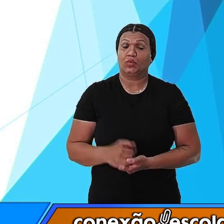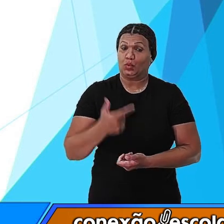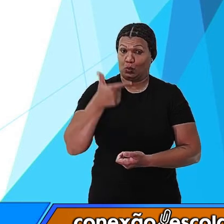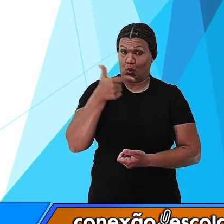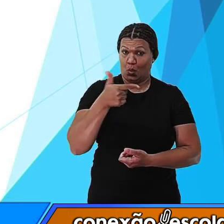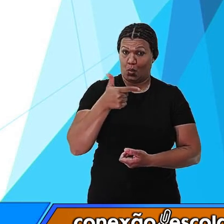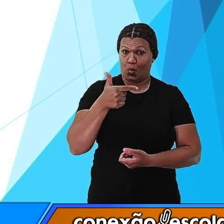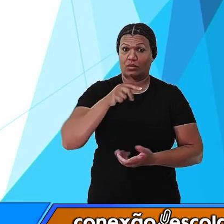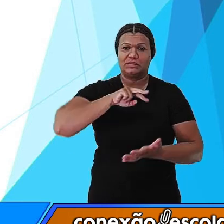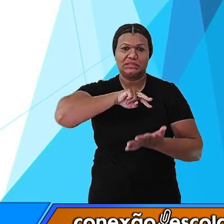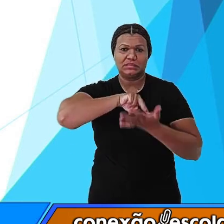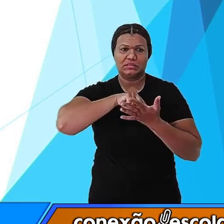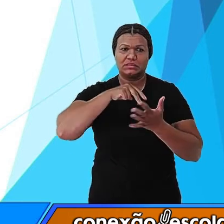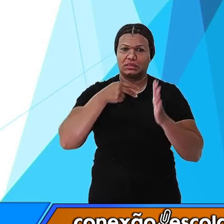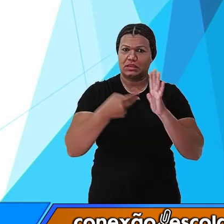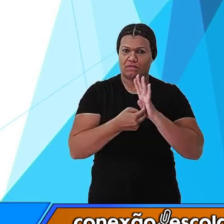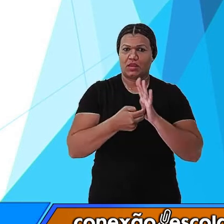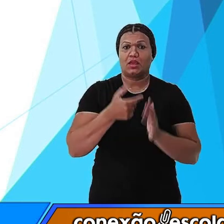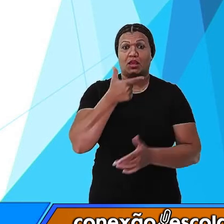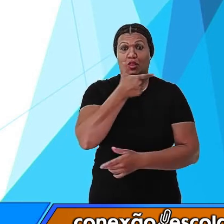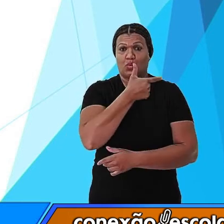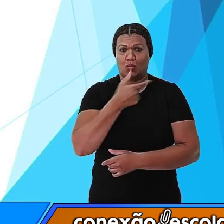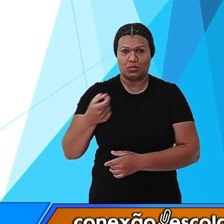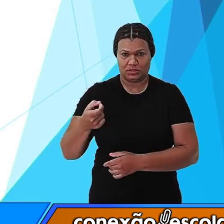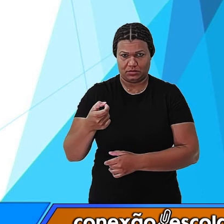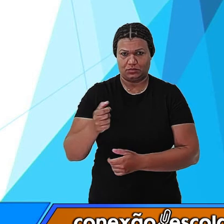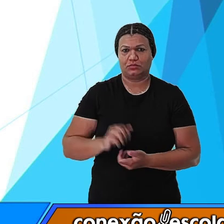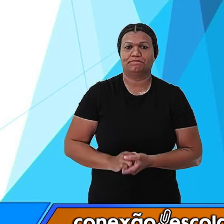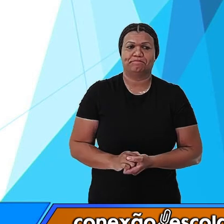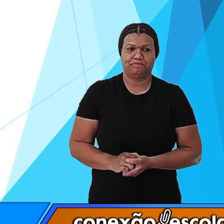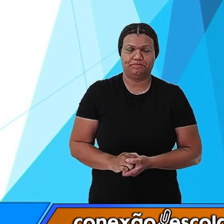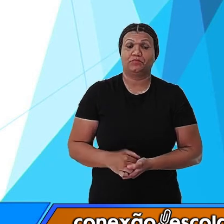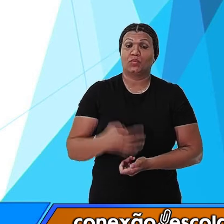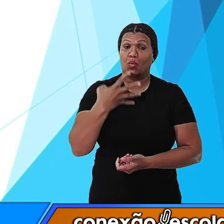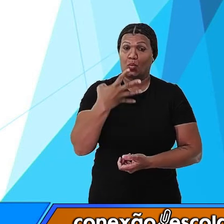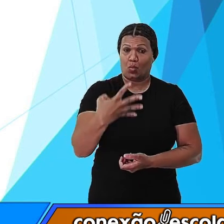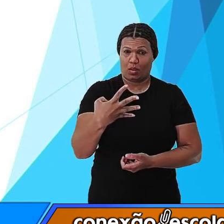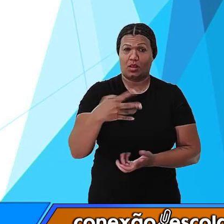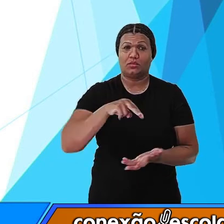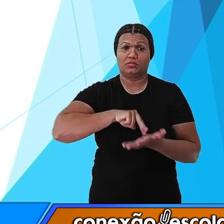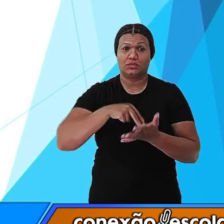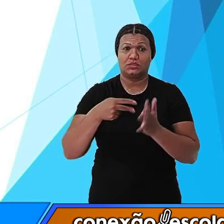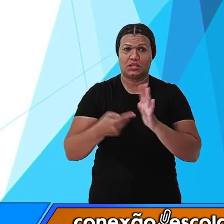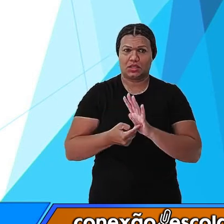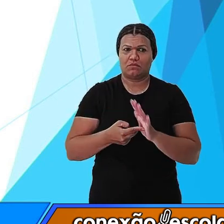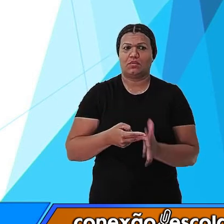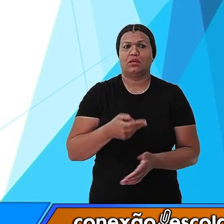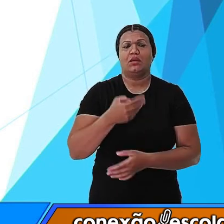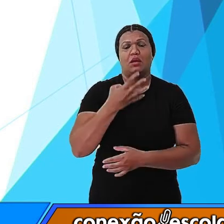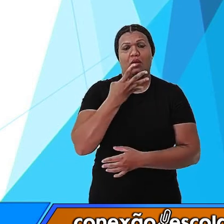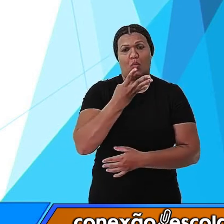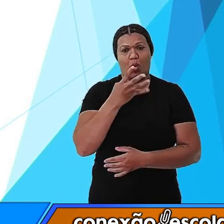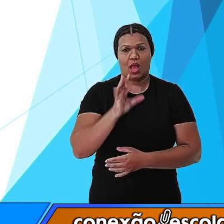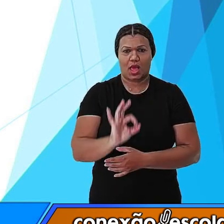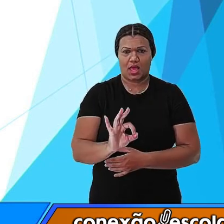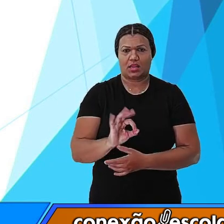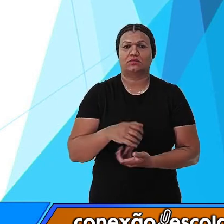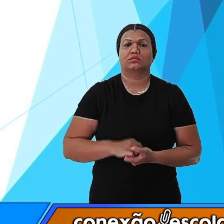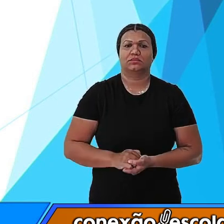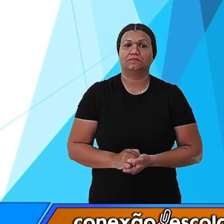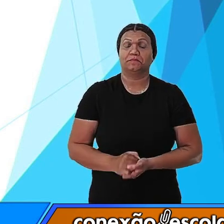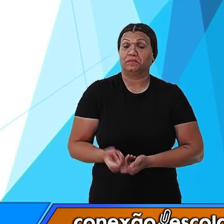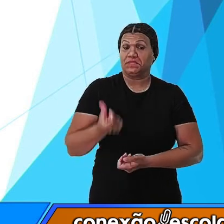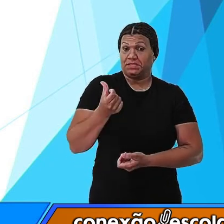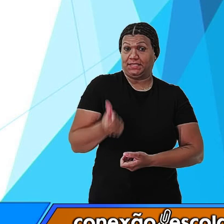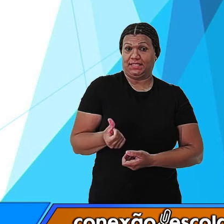O 2, 2 centenas, 200. O 4, 4 dezenas, 40. E